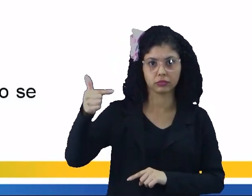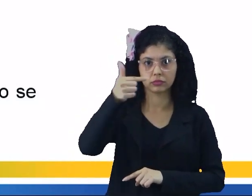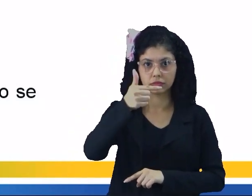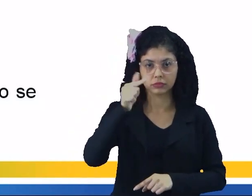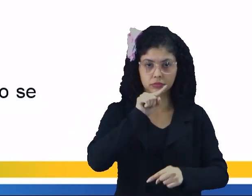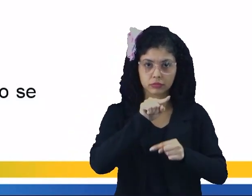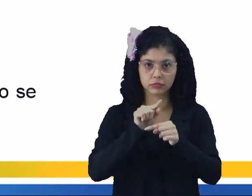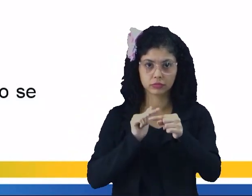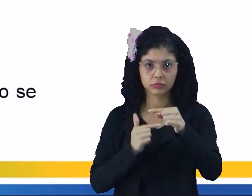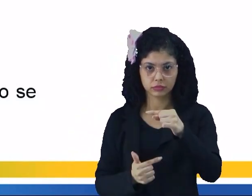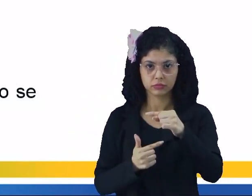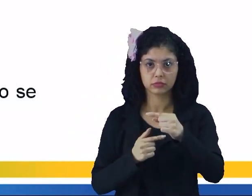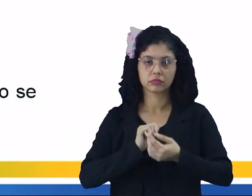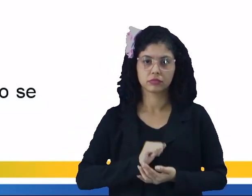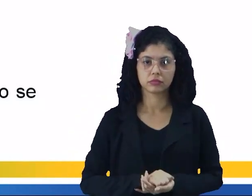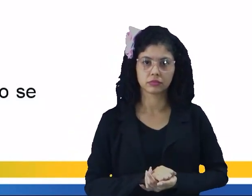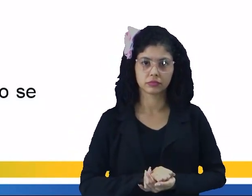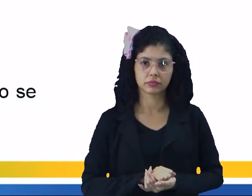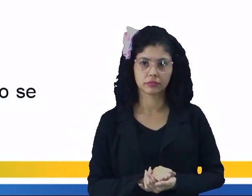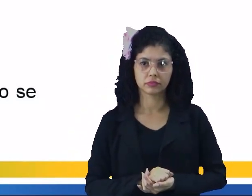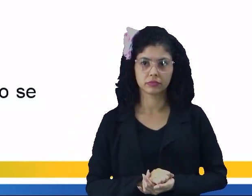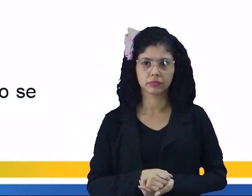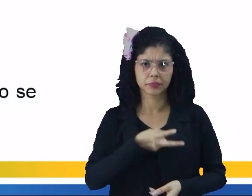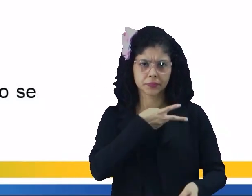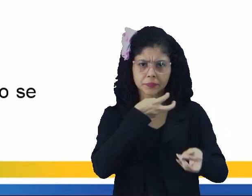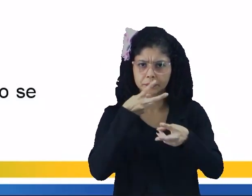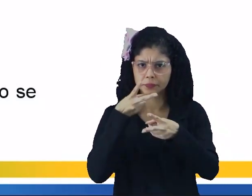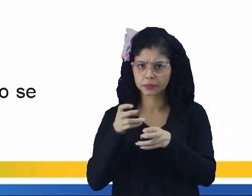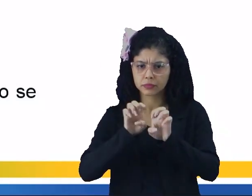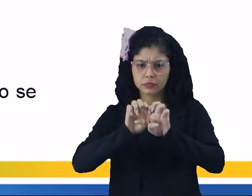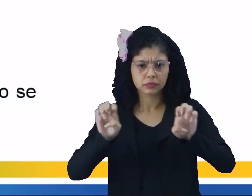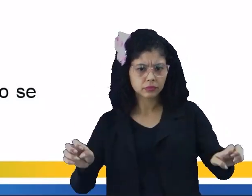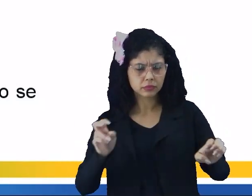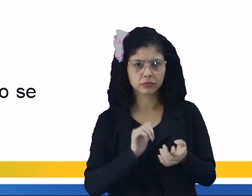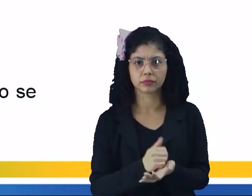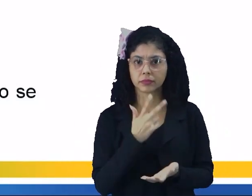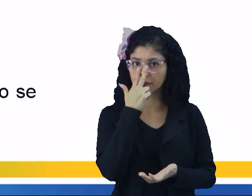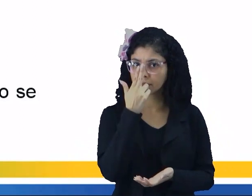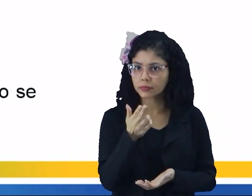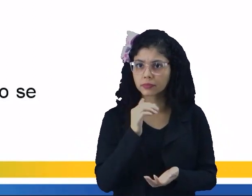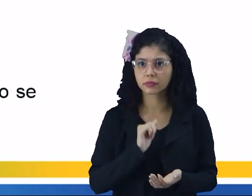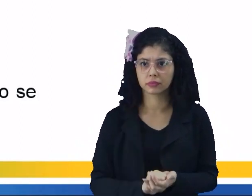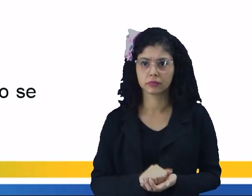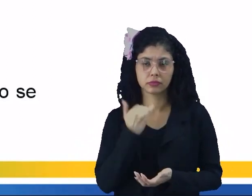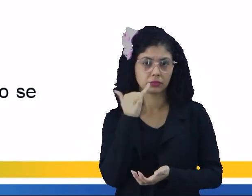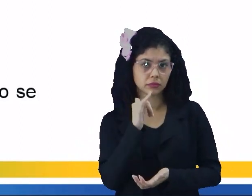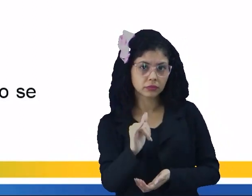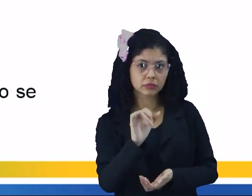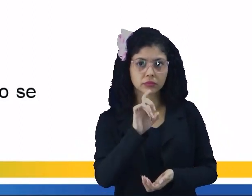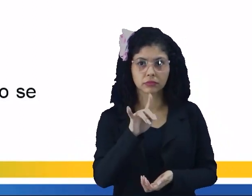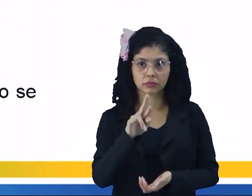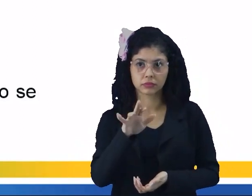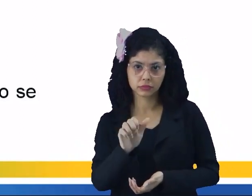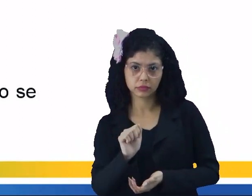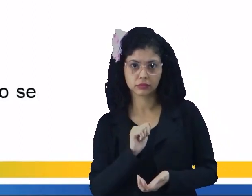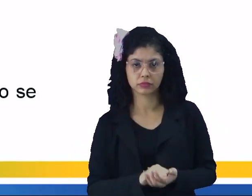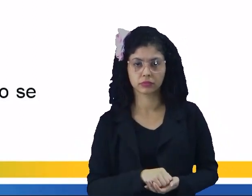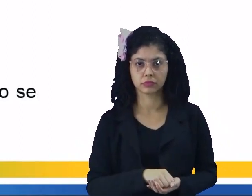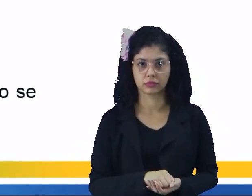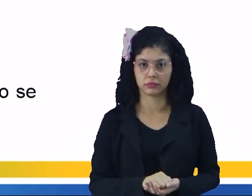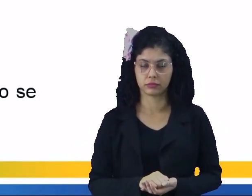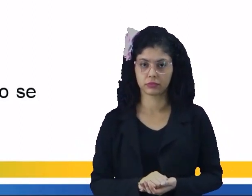quadrado, dividido para 2. Note que a equação, pessoal, é similar à da energia cinética, não é isso? Só